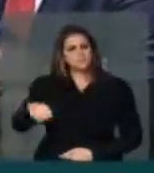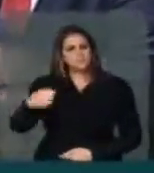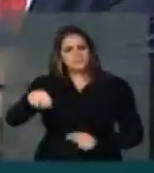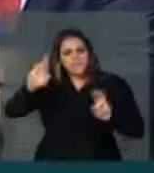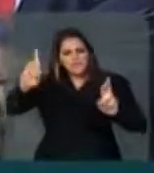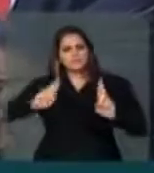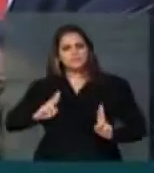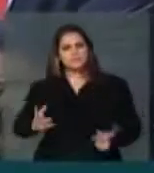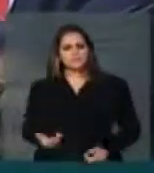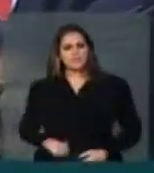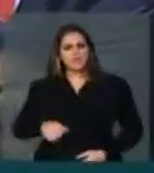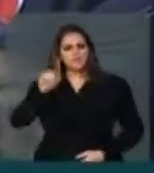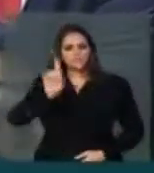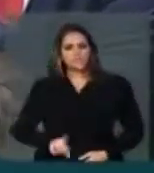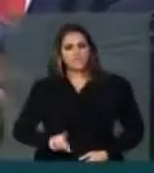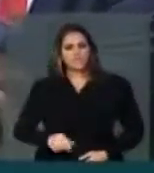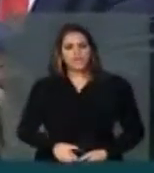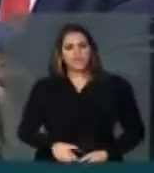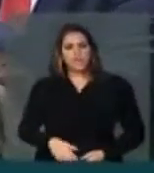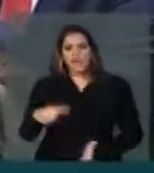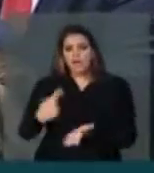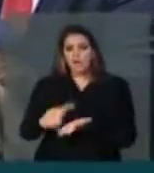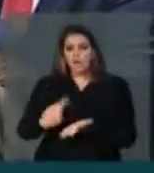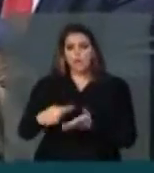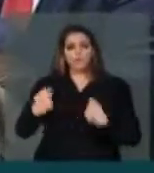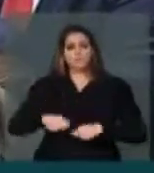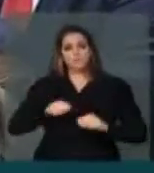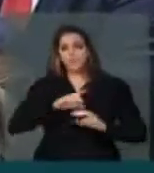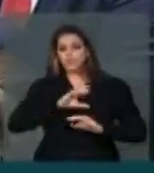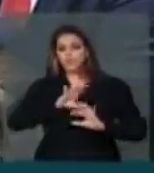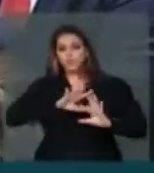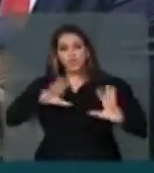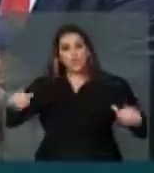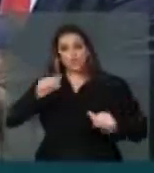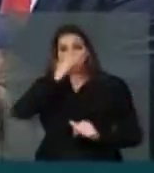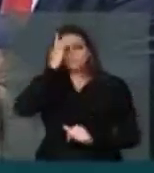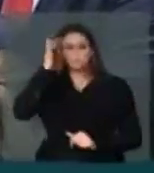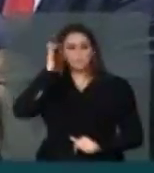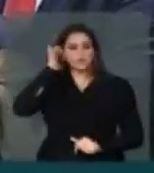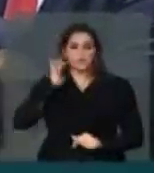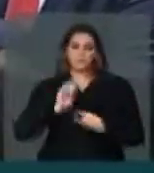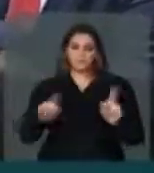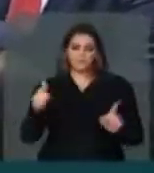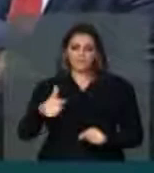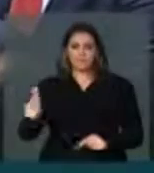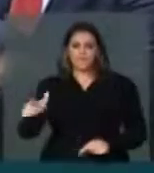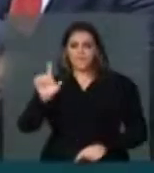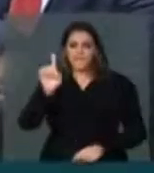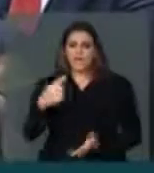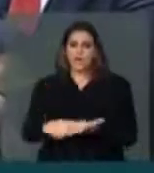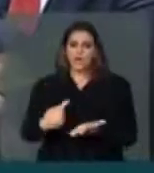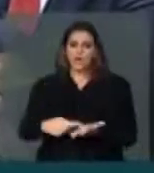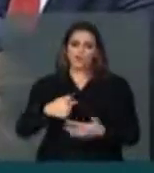esse princípio, porque o acordo teria que ser pleno. E não há acordo para que eu abra mão